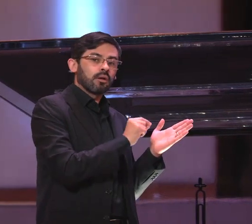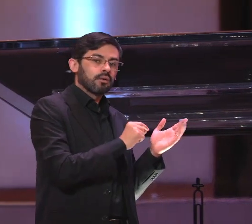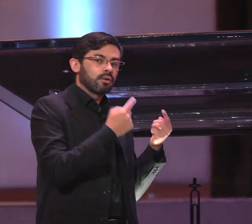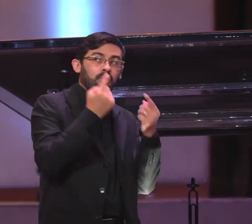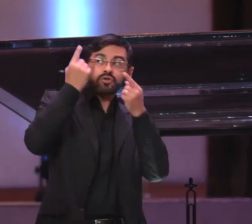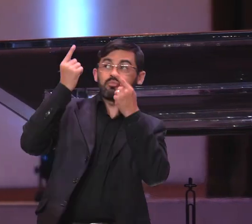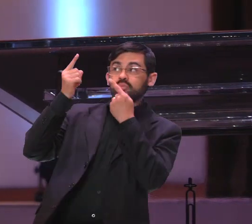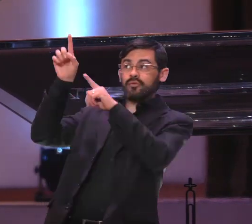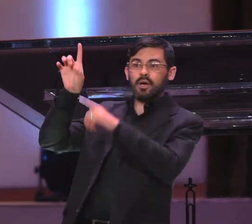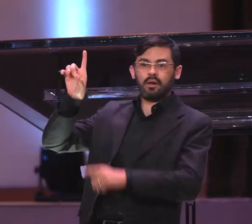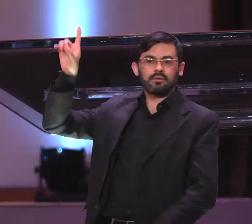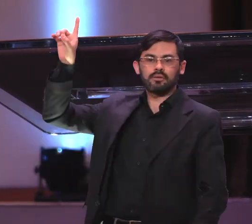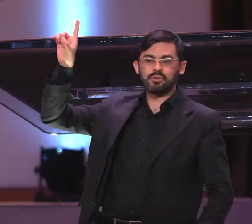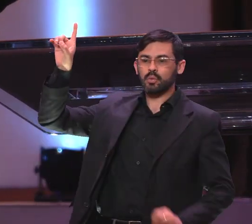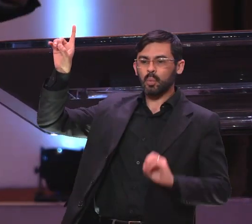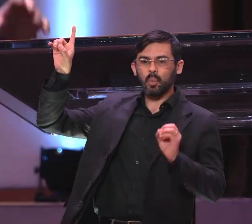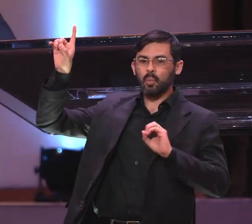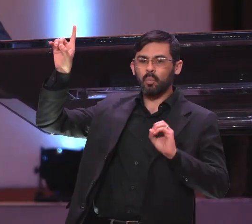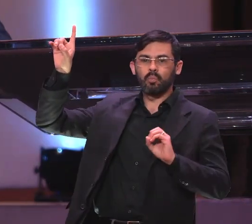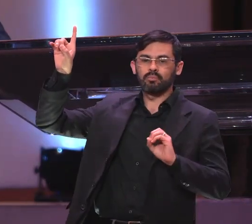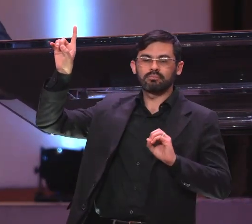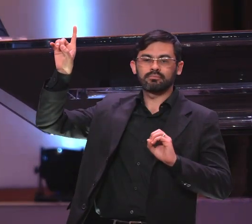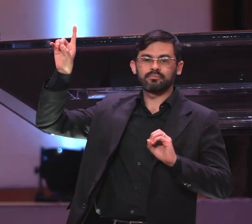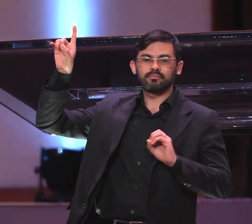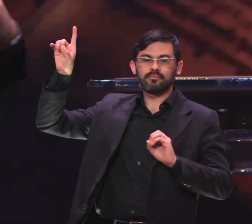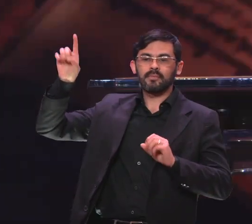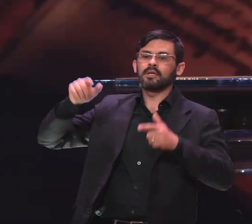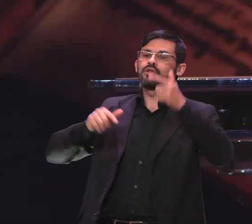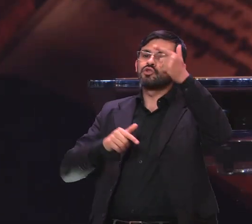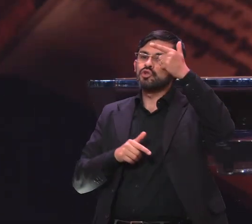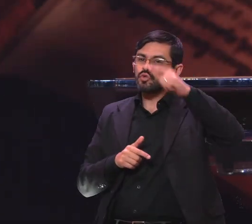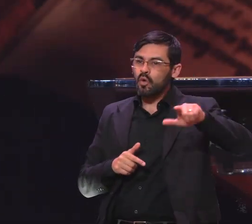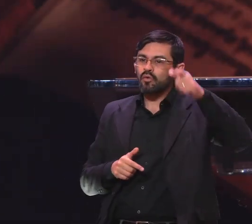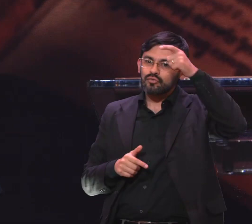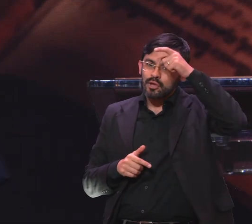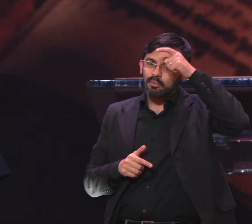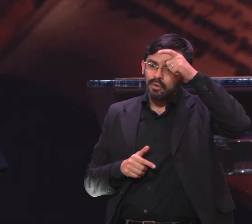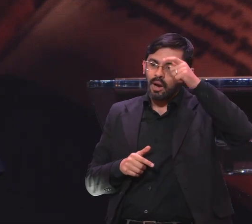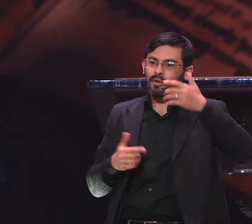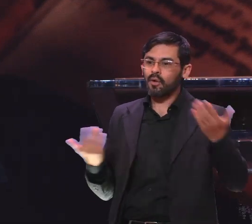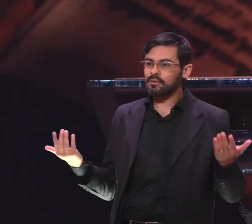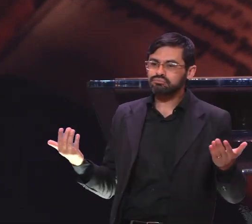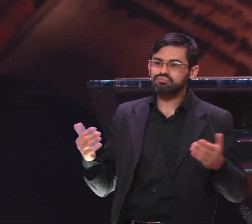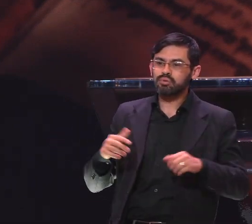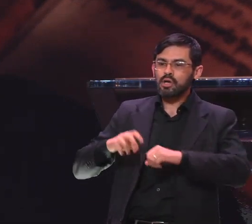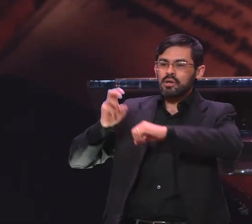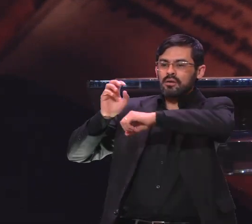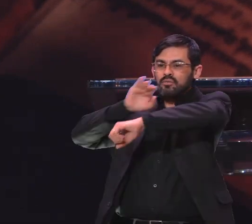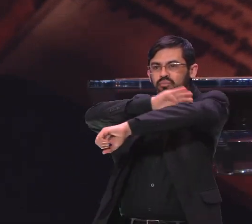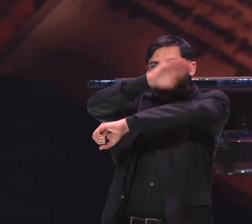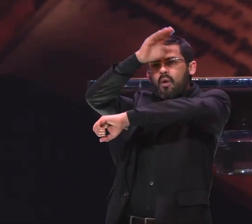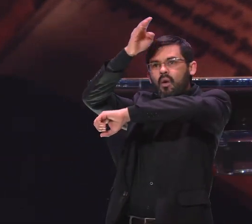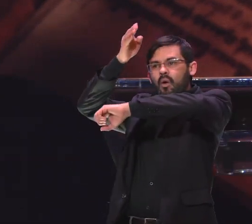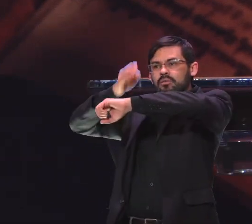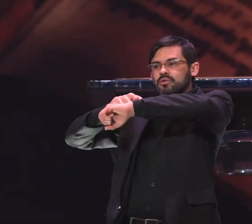tentarás o Senhor teu Deus. E de novo, ele agora leva ele para o alto de uma montanha e mostra